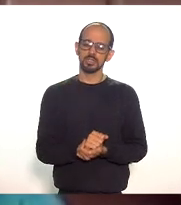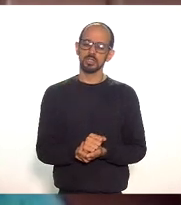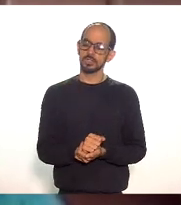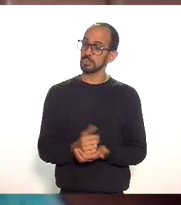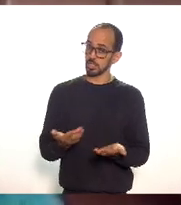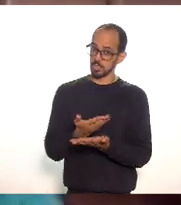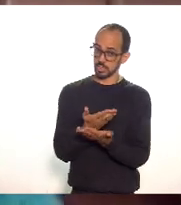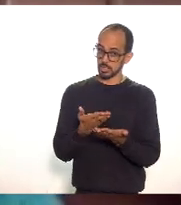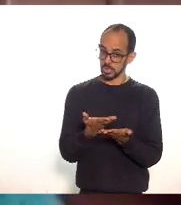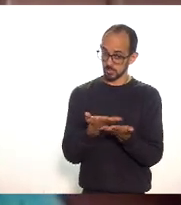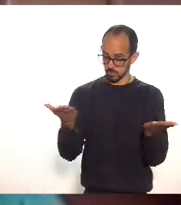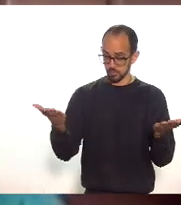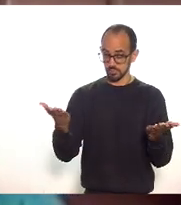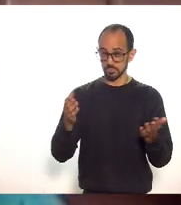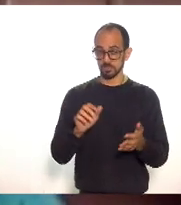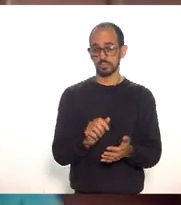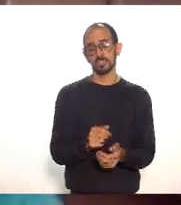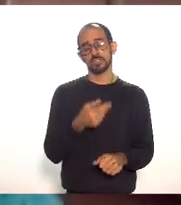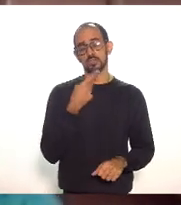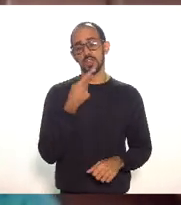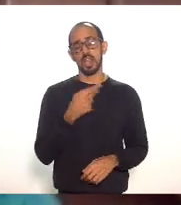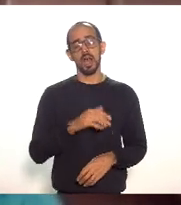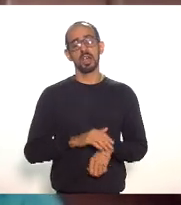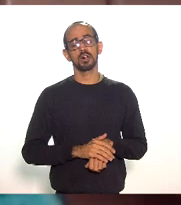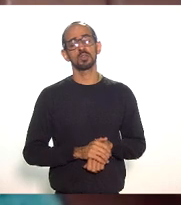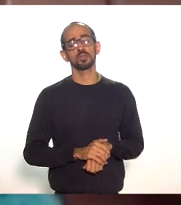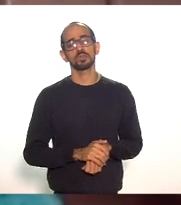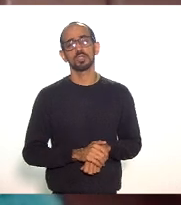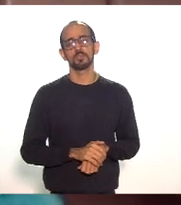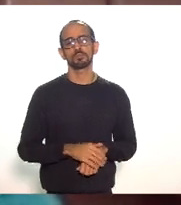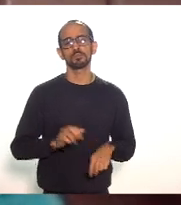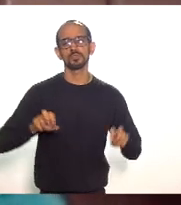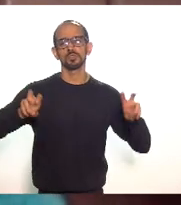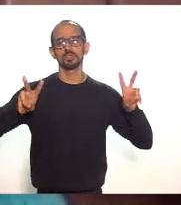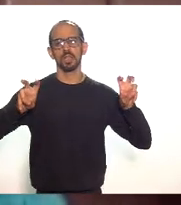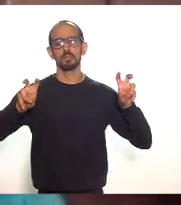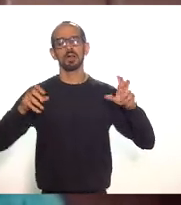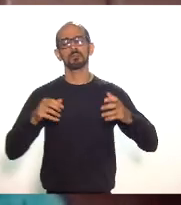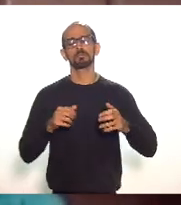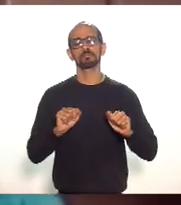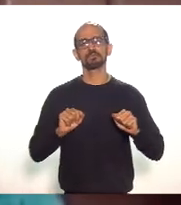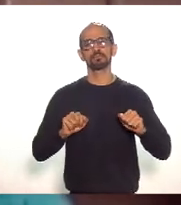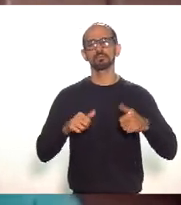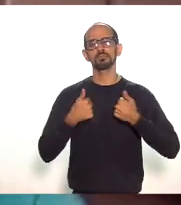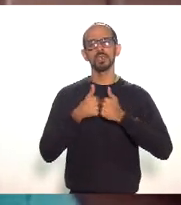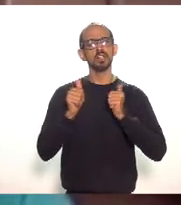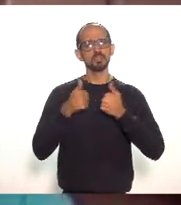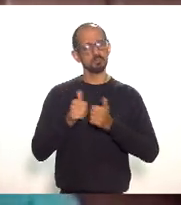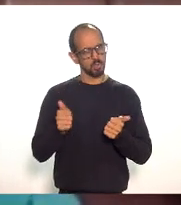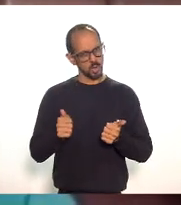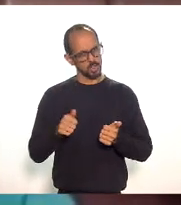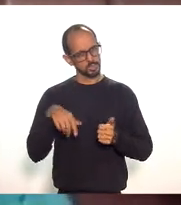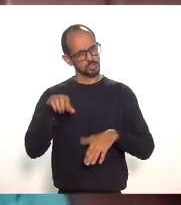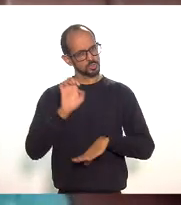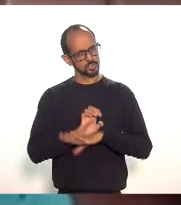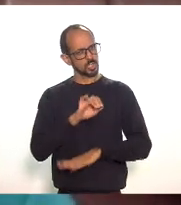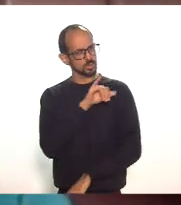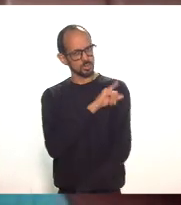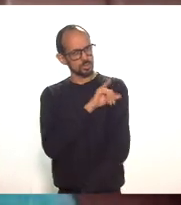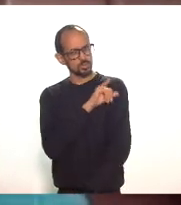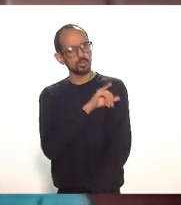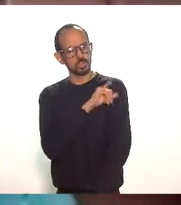Vossas Excelências falaram, né, sobre o tema do transporte aqui no estado do Rio de